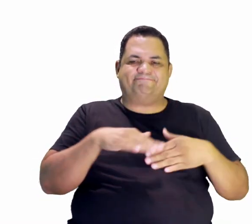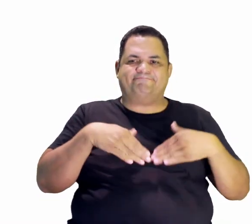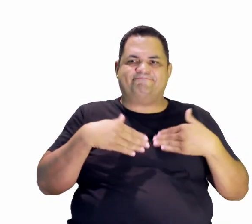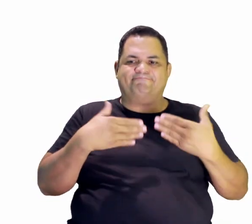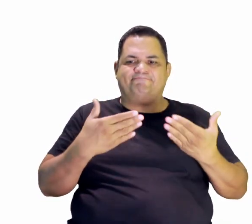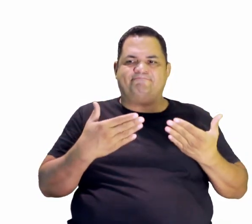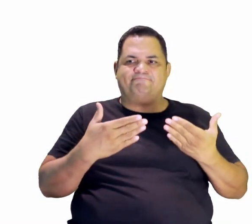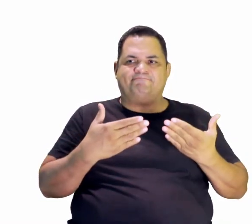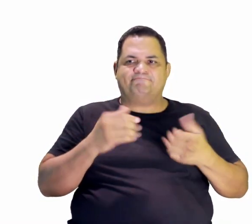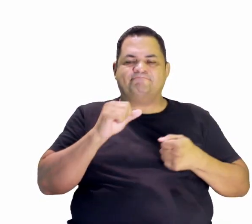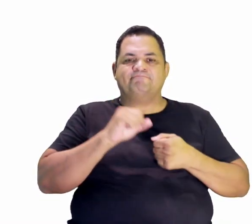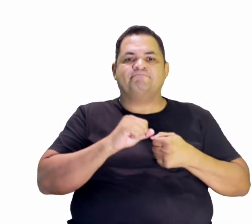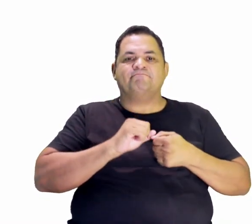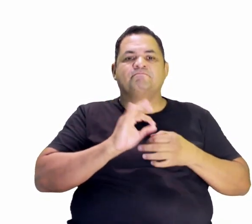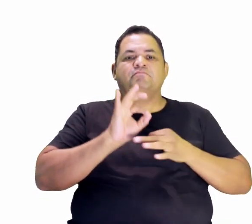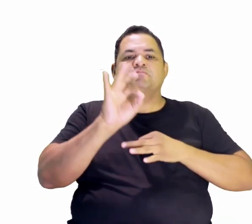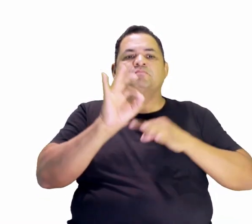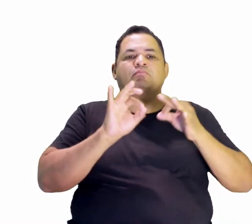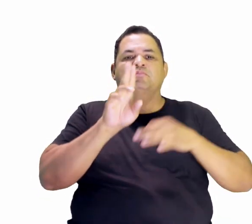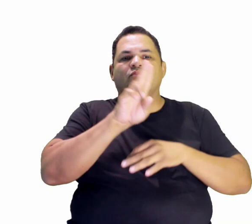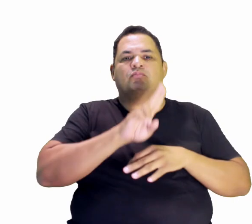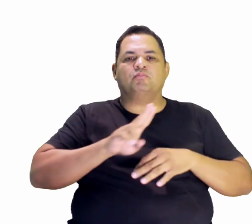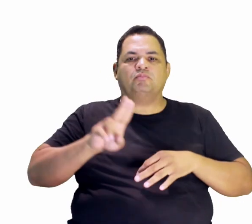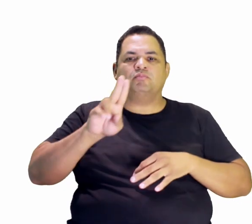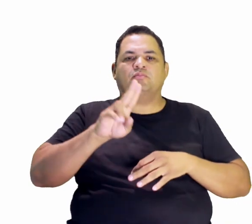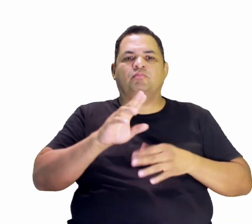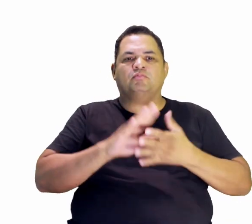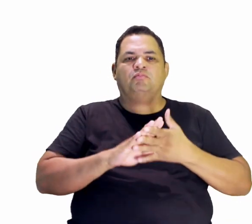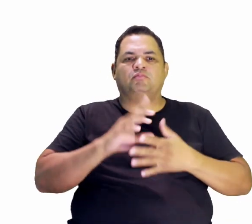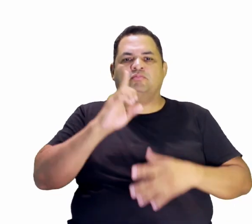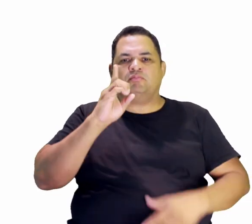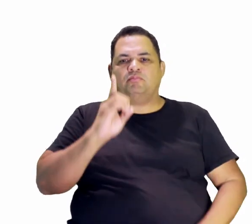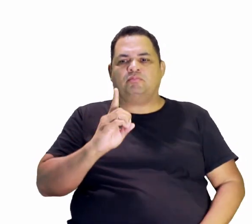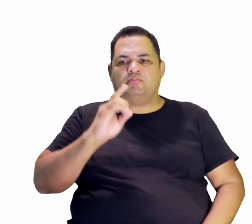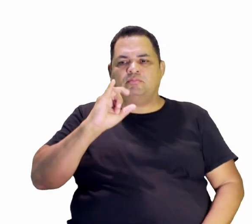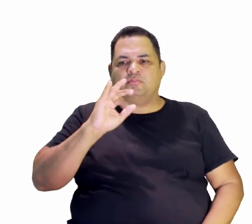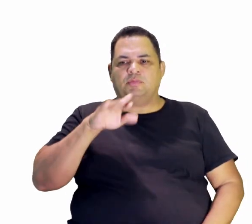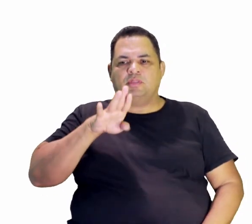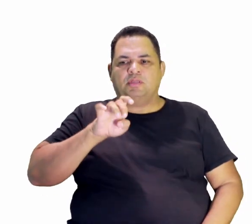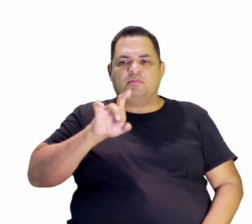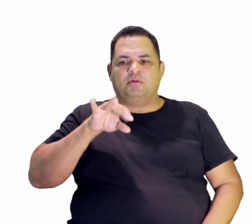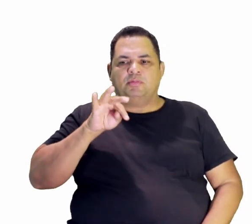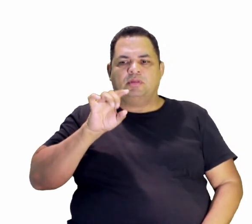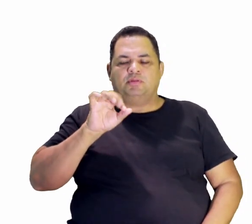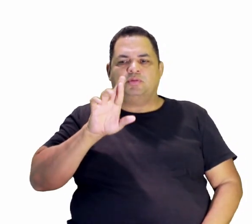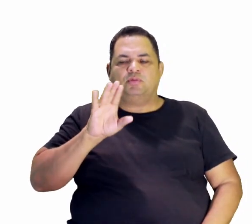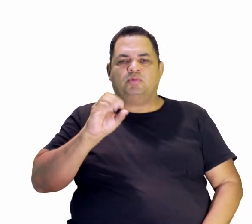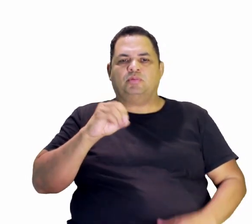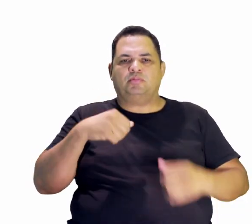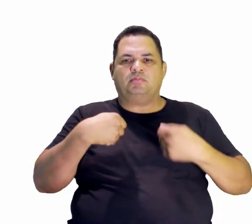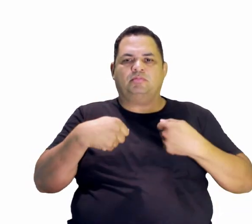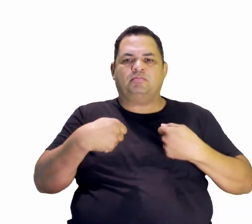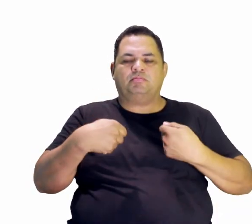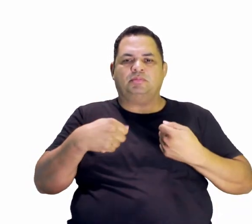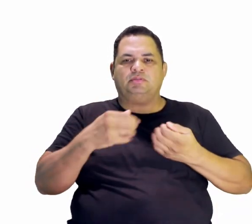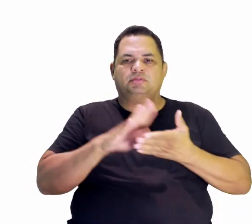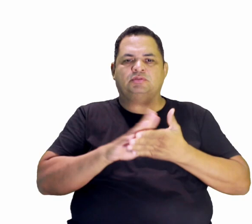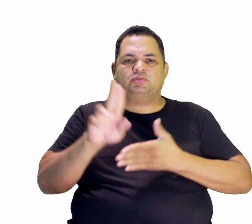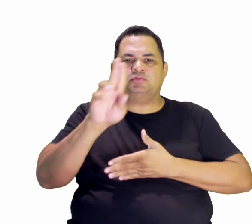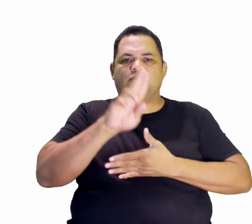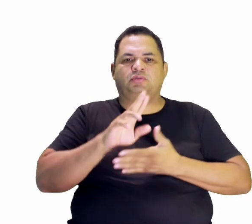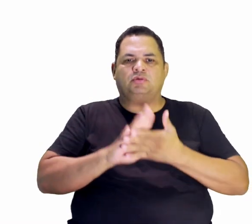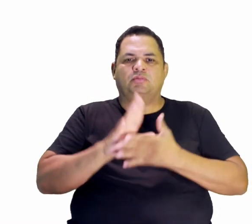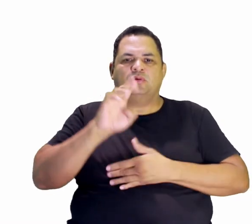Então, como é que eu faço para medir uma força? Uso um dinamômetro, né? Para medir qualquer grandeza é necessário escolher uma unidade de